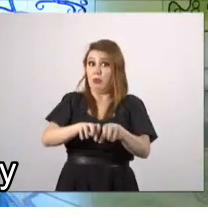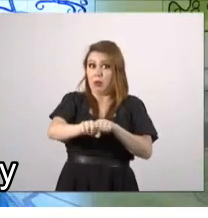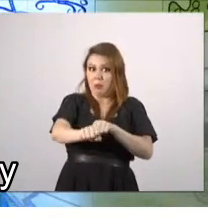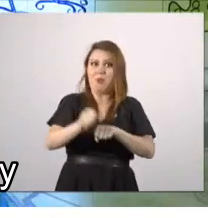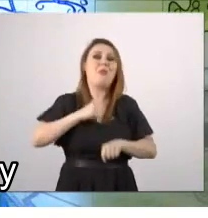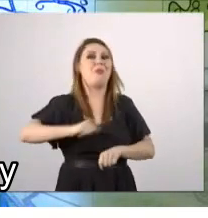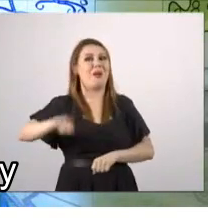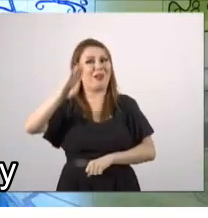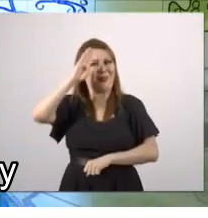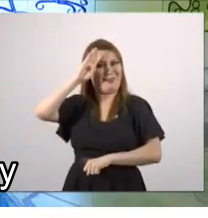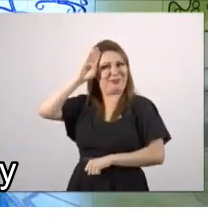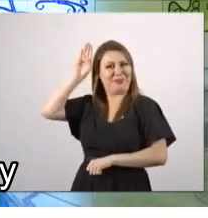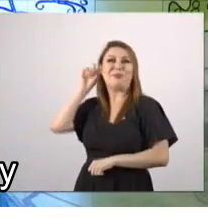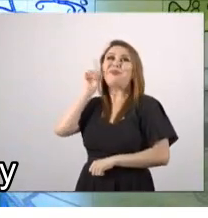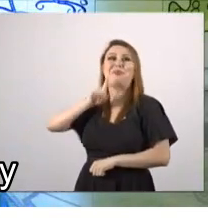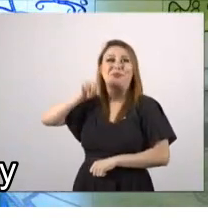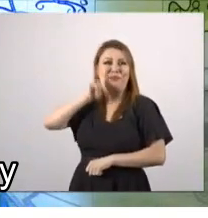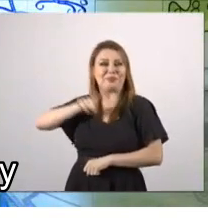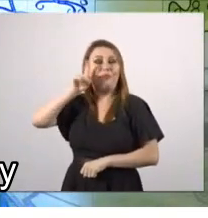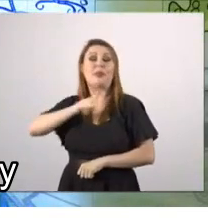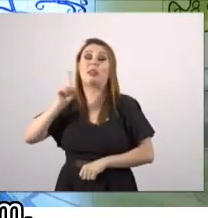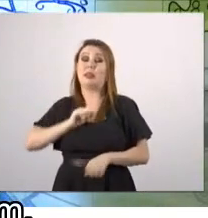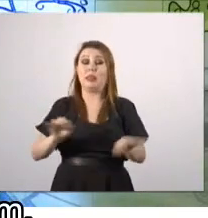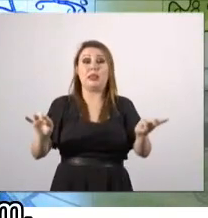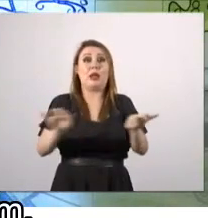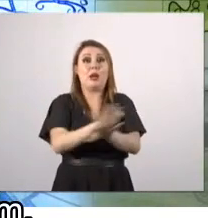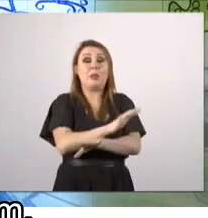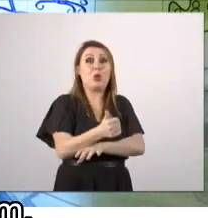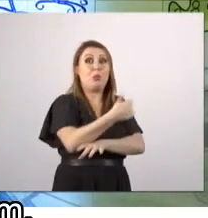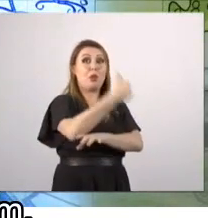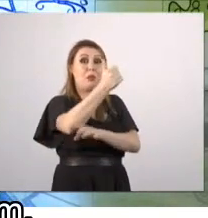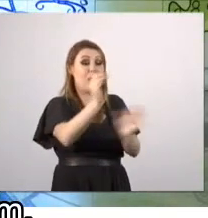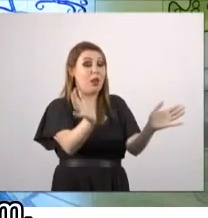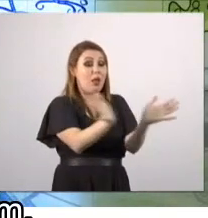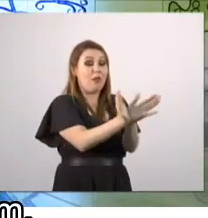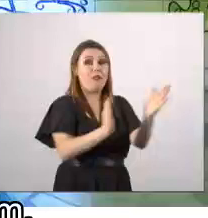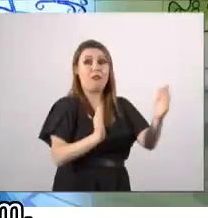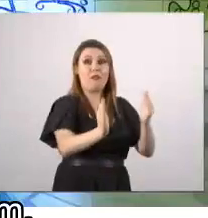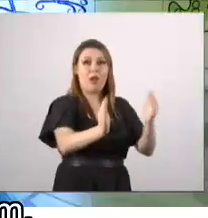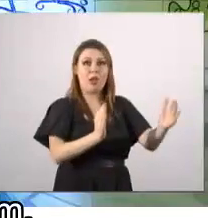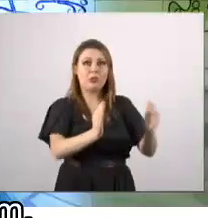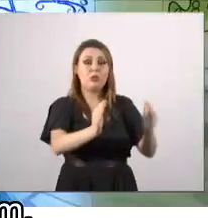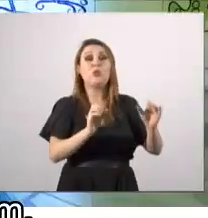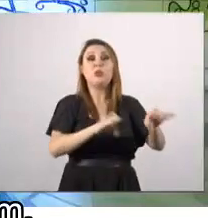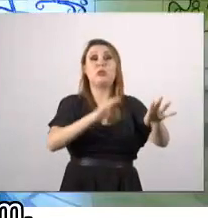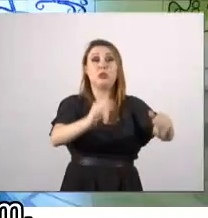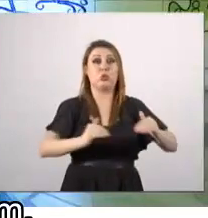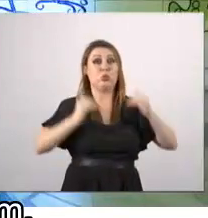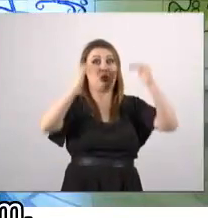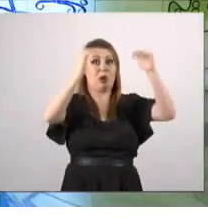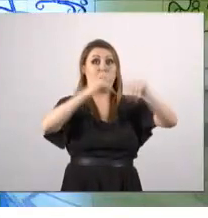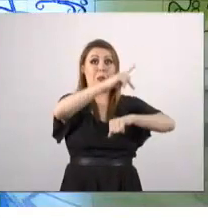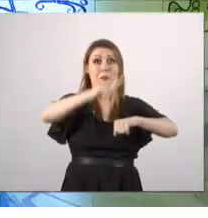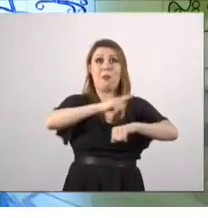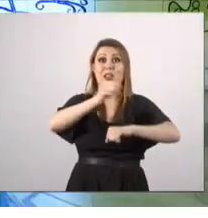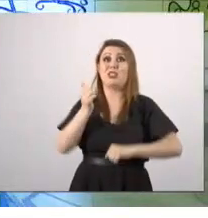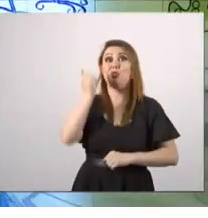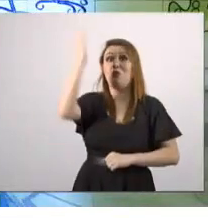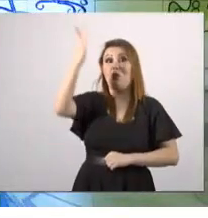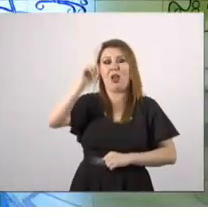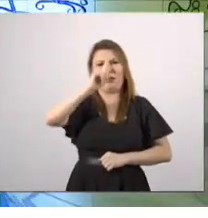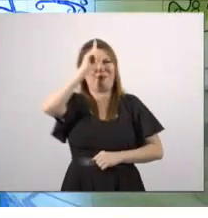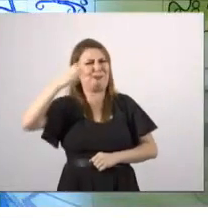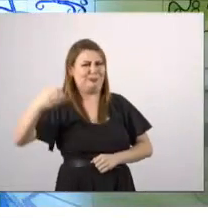American Academy significa concluir o primeiro ciclo da formação superior num curso internacional,